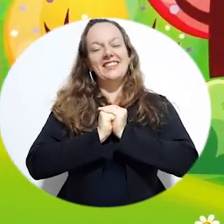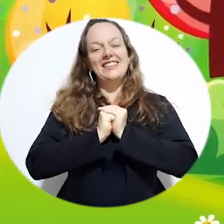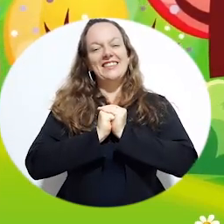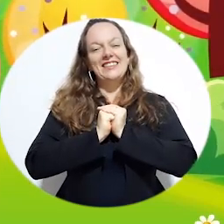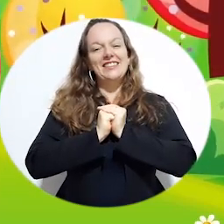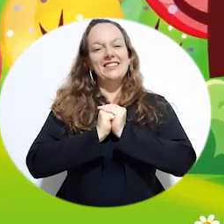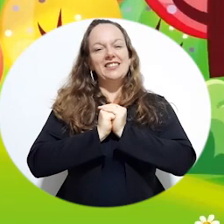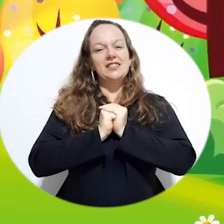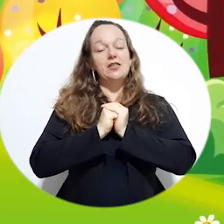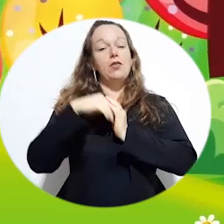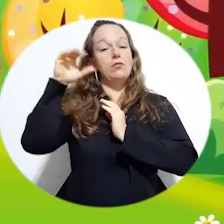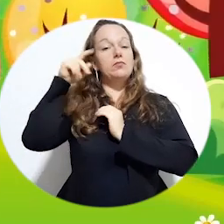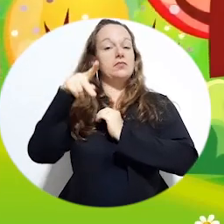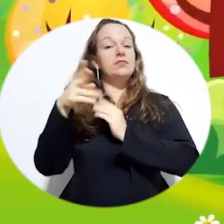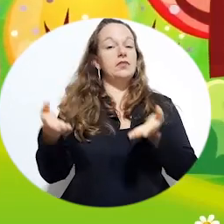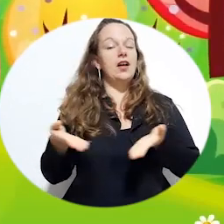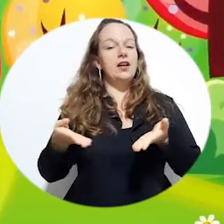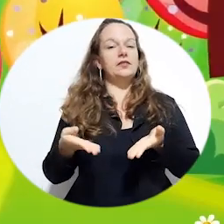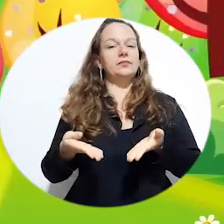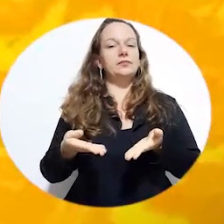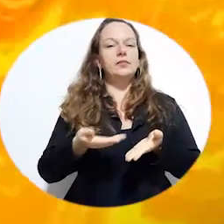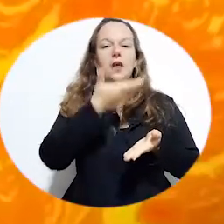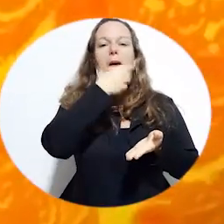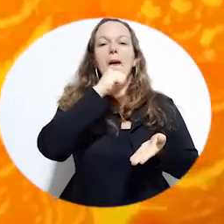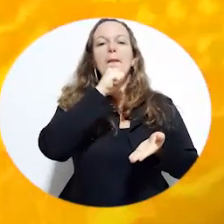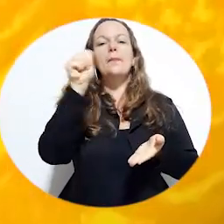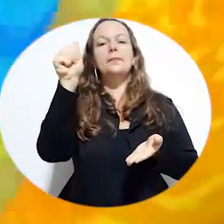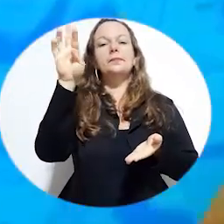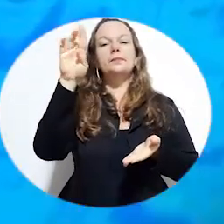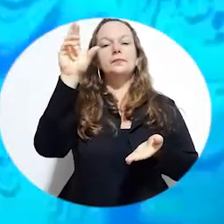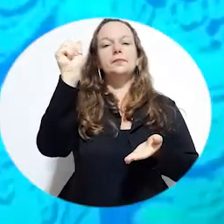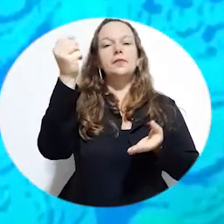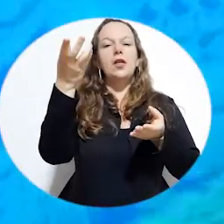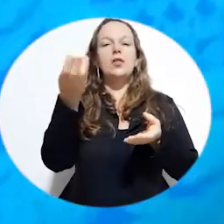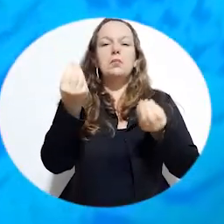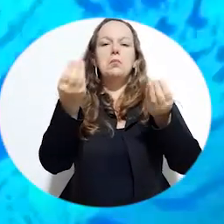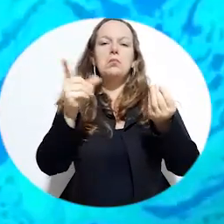amém. Quero ouvir vocês cantando, hein? Um, dois, três. Pai Abraão tem